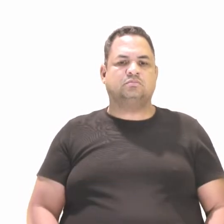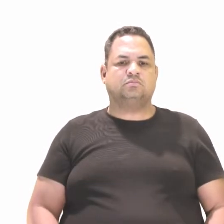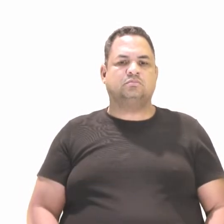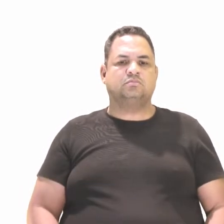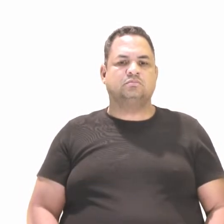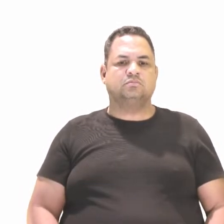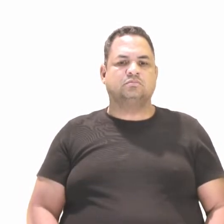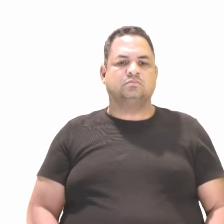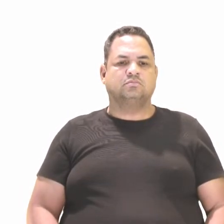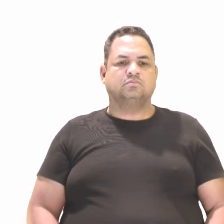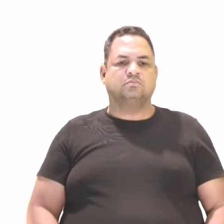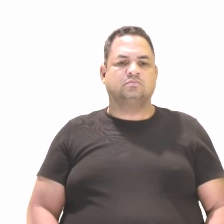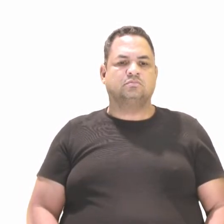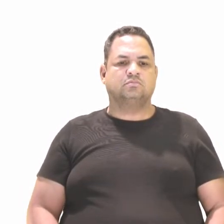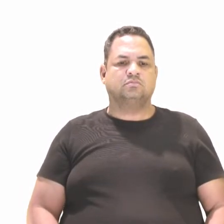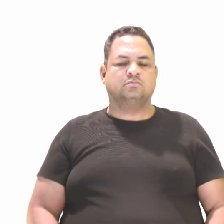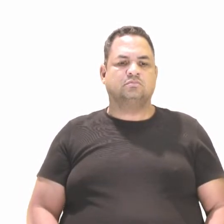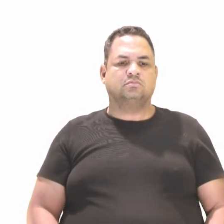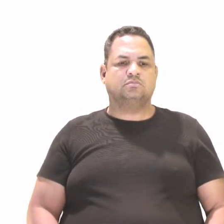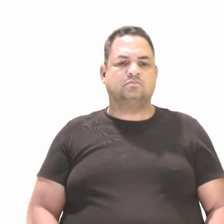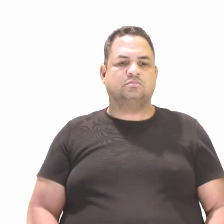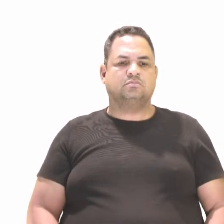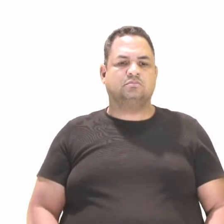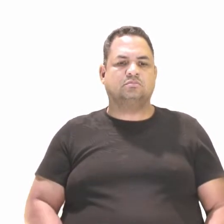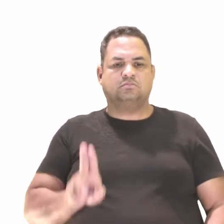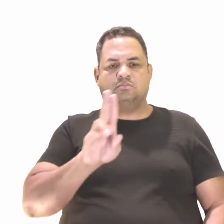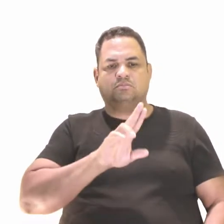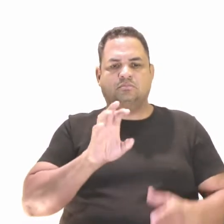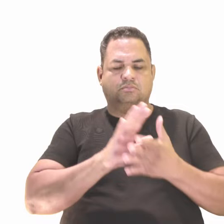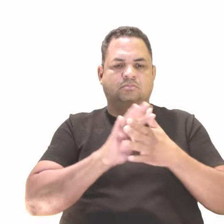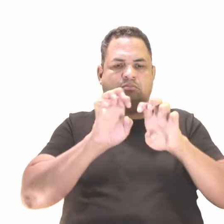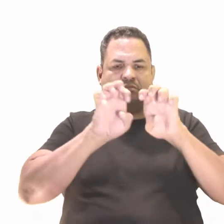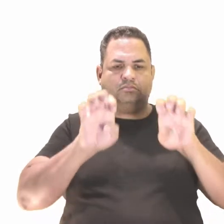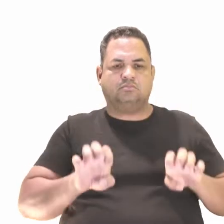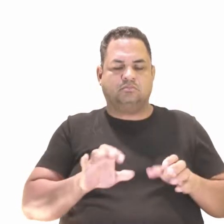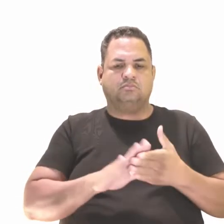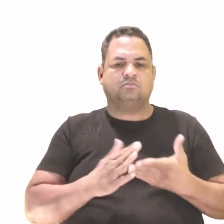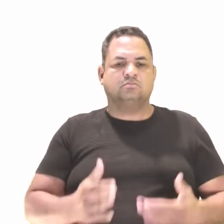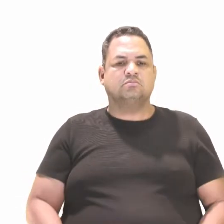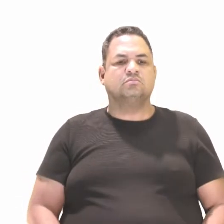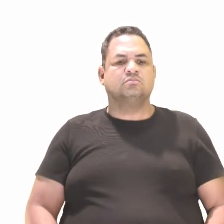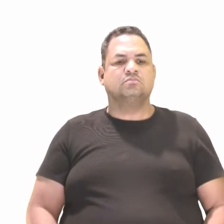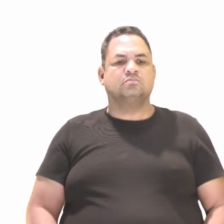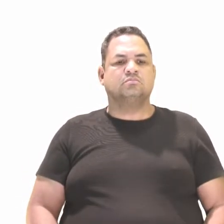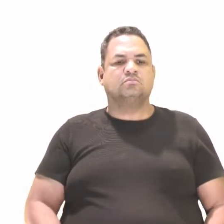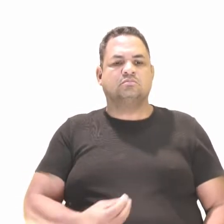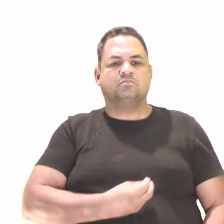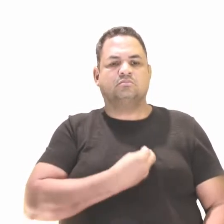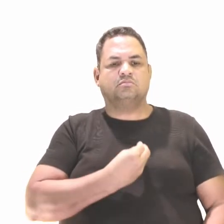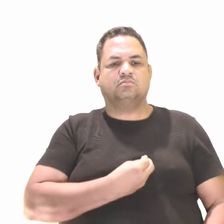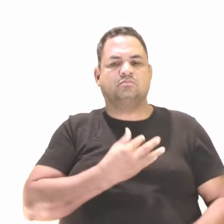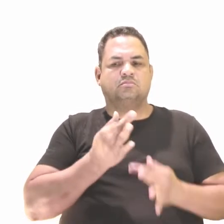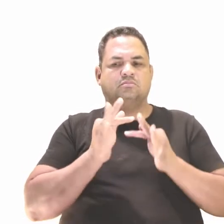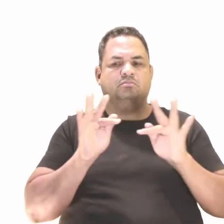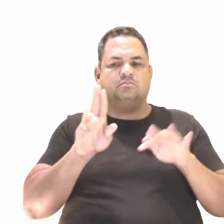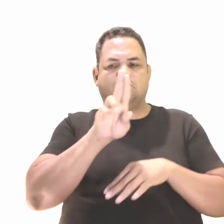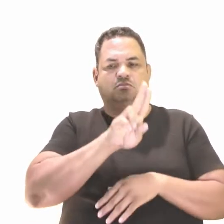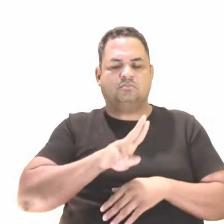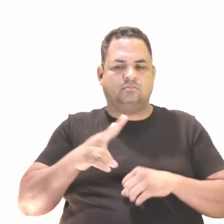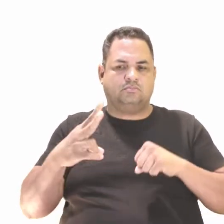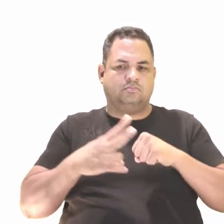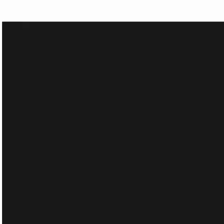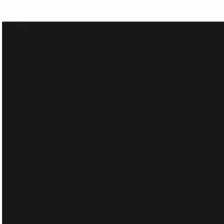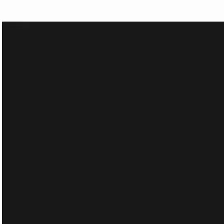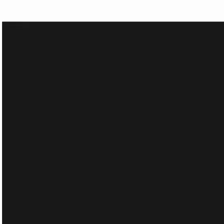to go to the movies tonight? Aí ela usa a estrutura agora do presente simples, usando o